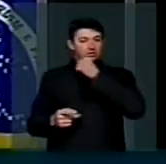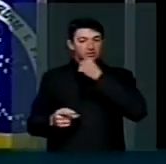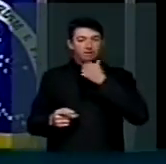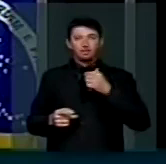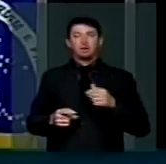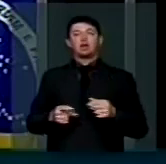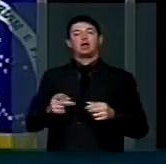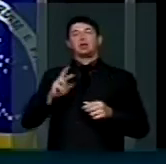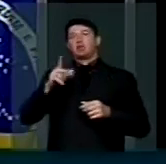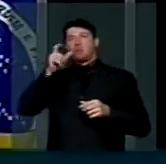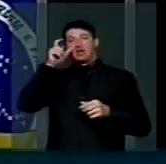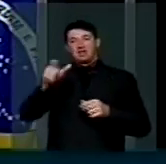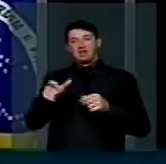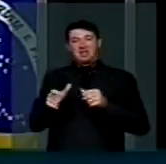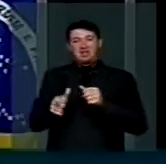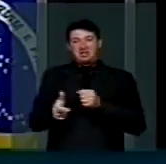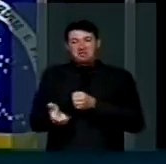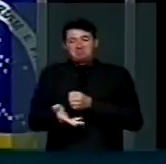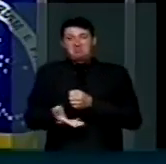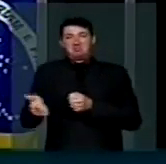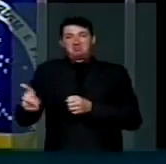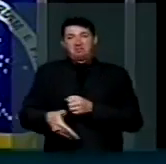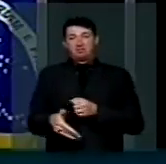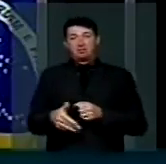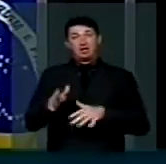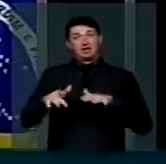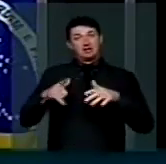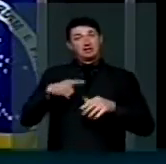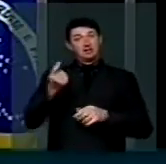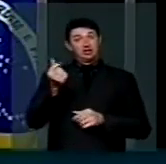sirva a interesses pequenos, que às vezes têm muitos